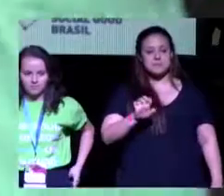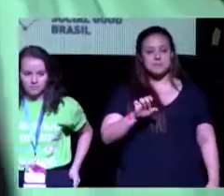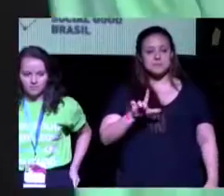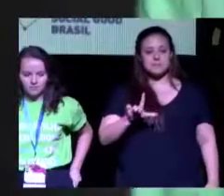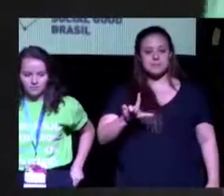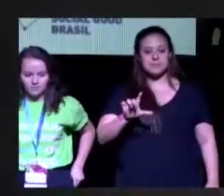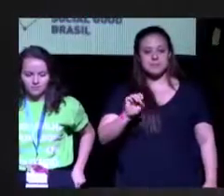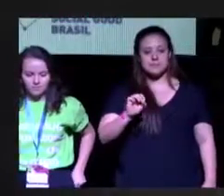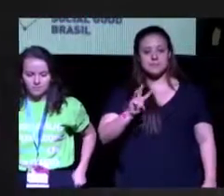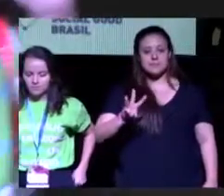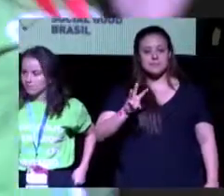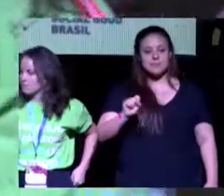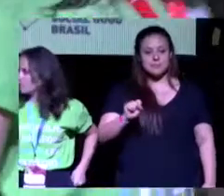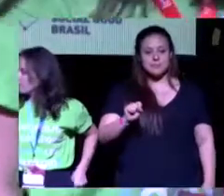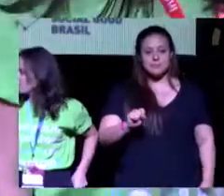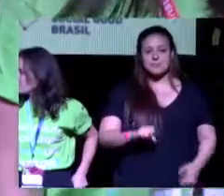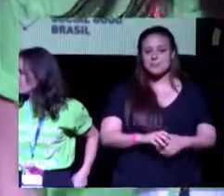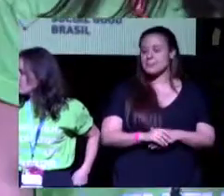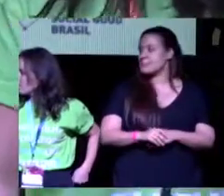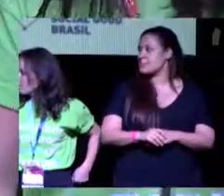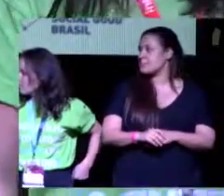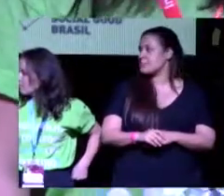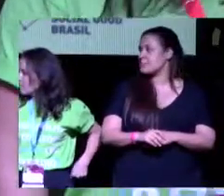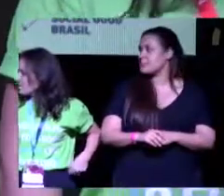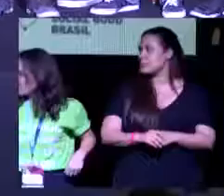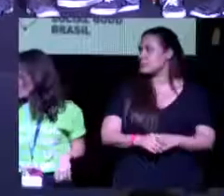É muito orgulho.